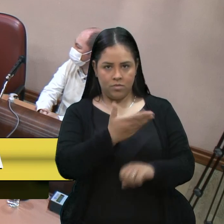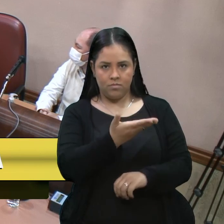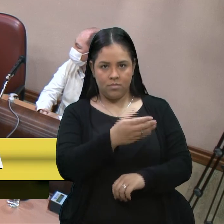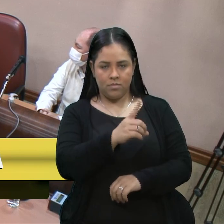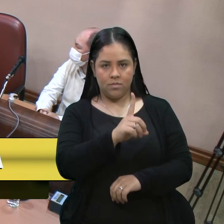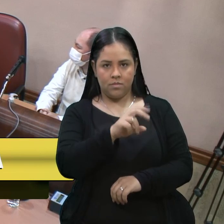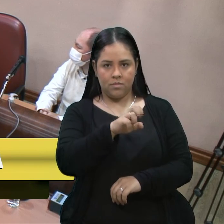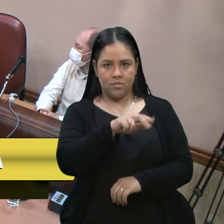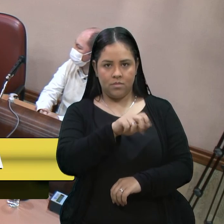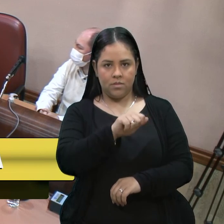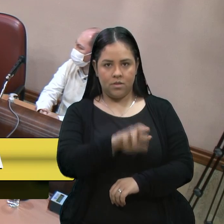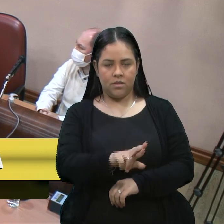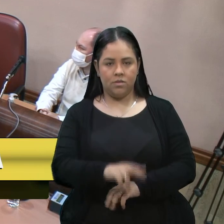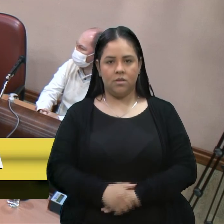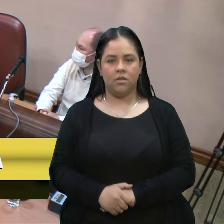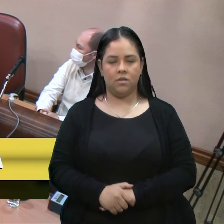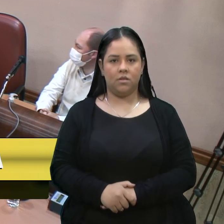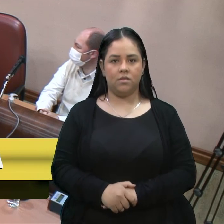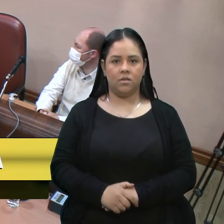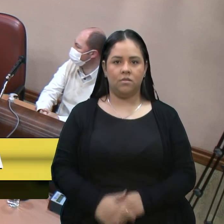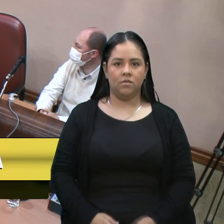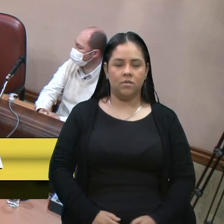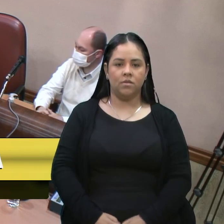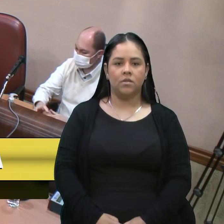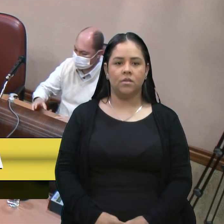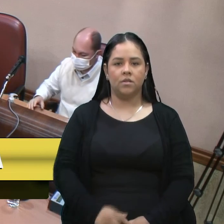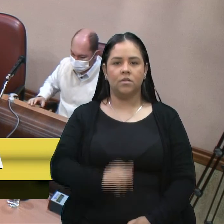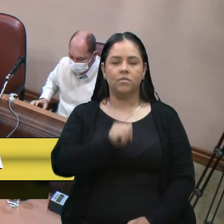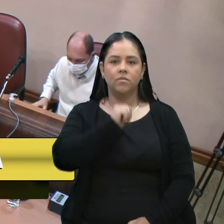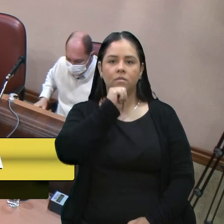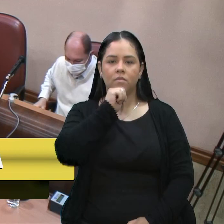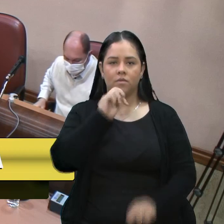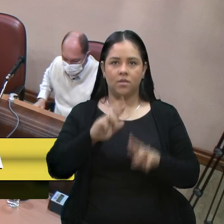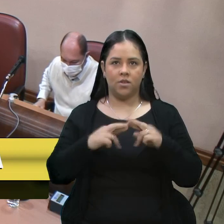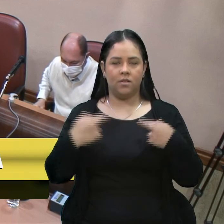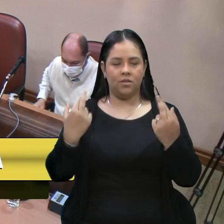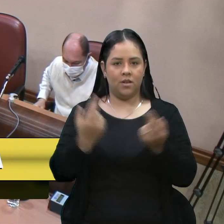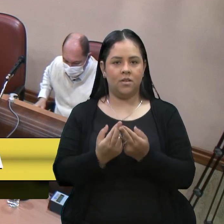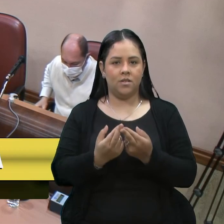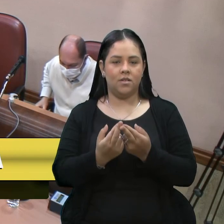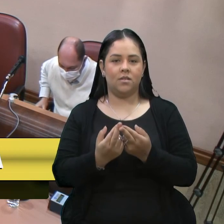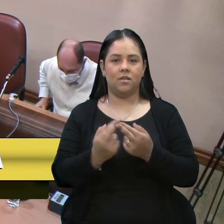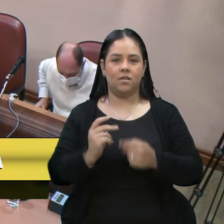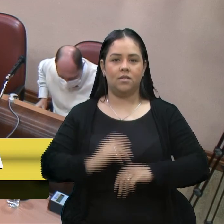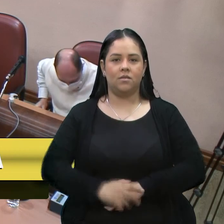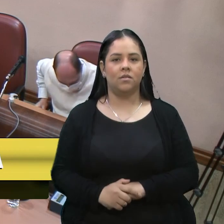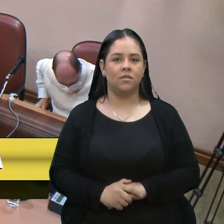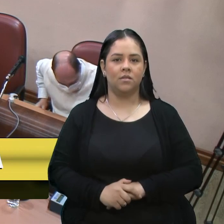Suspendemos a sessão então para alguns instantes.